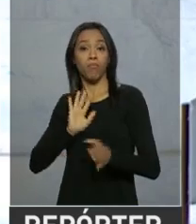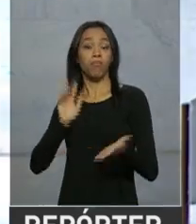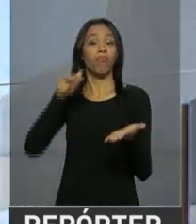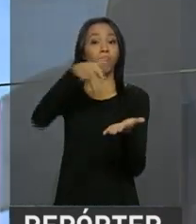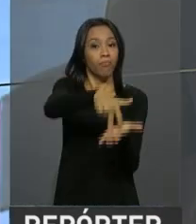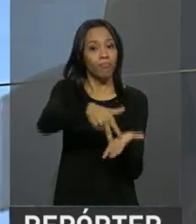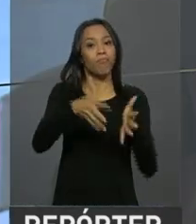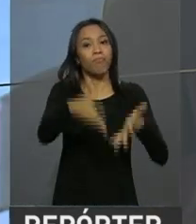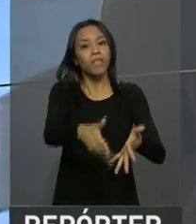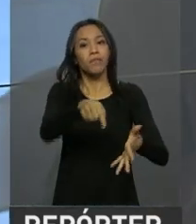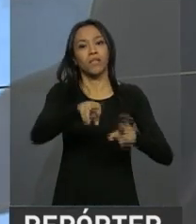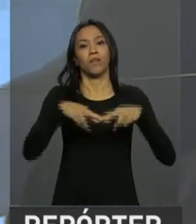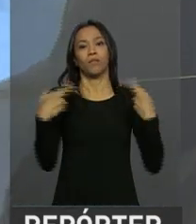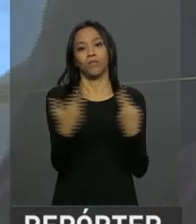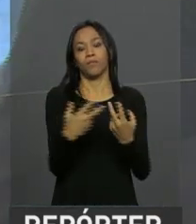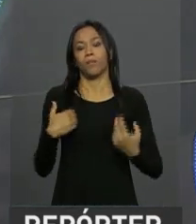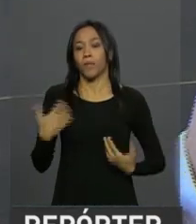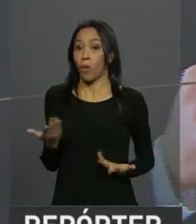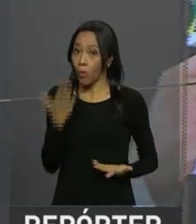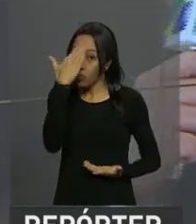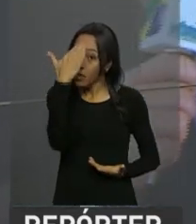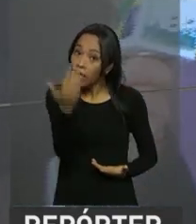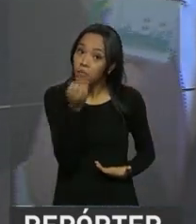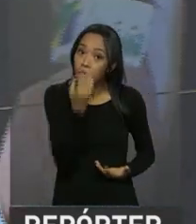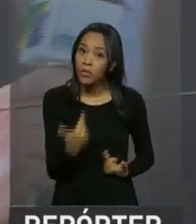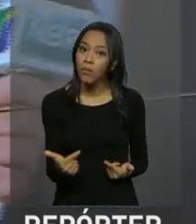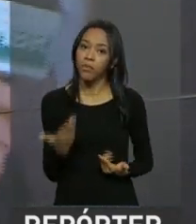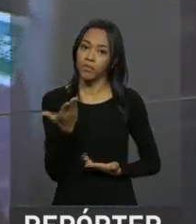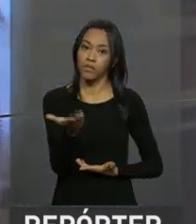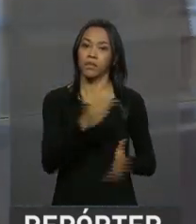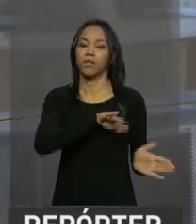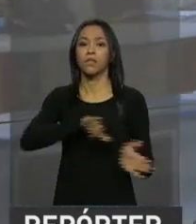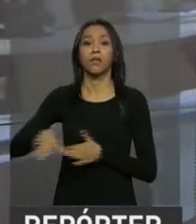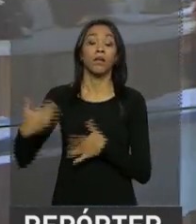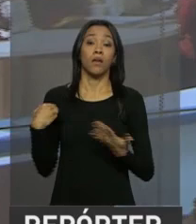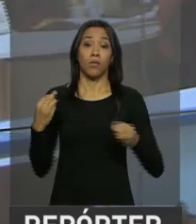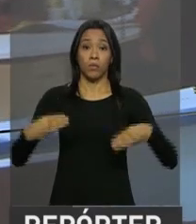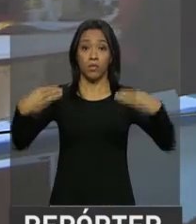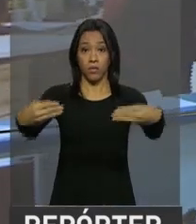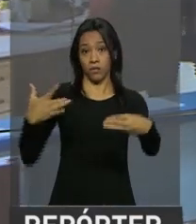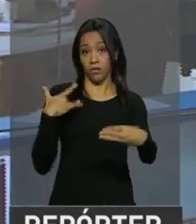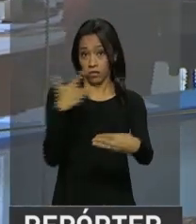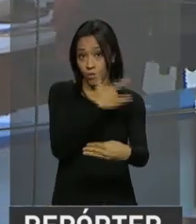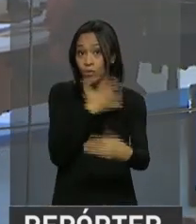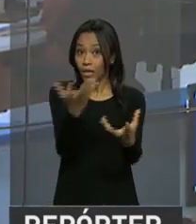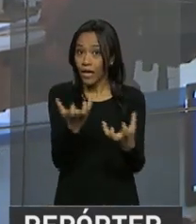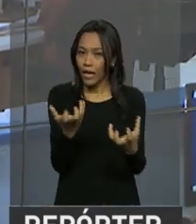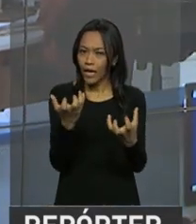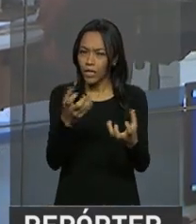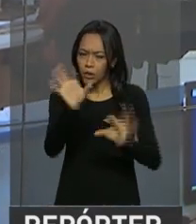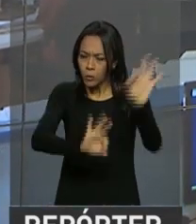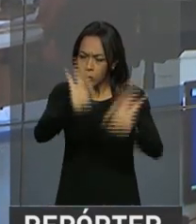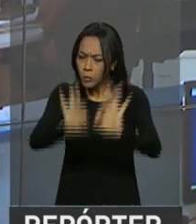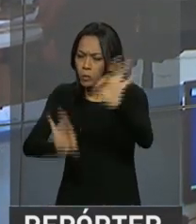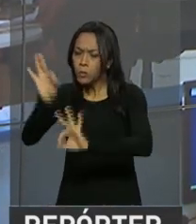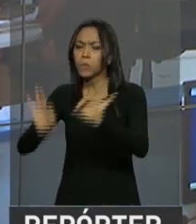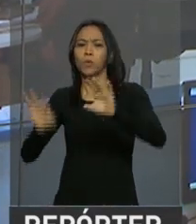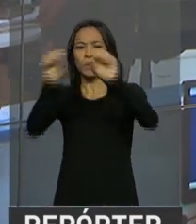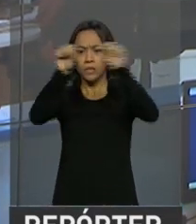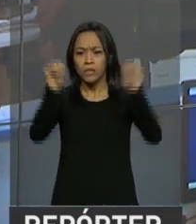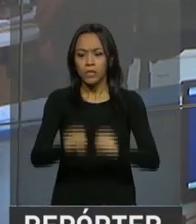você João Obrigado pelas informações bom trabalho para você e o Ministério da Saúde quer informatizar toda a estrutura do